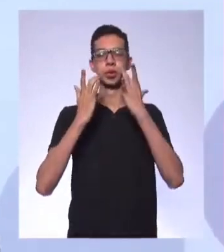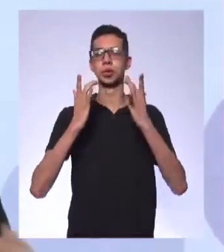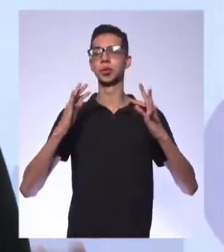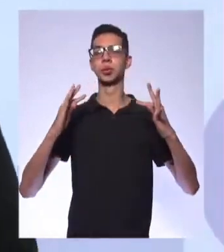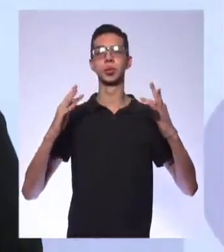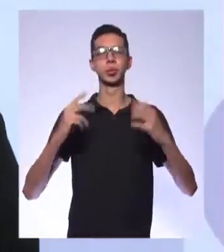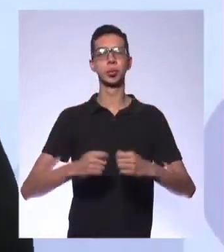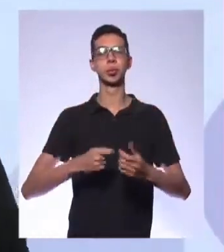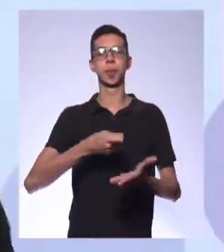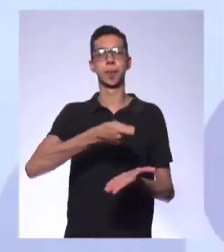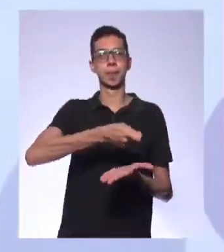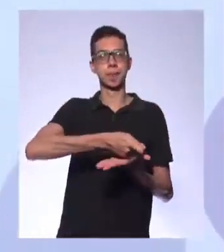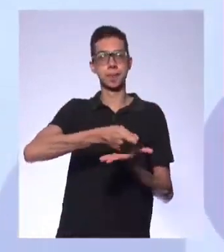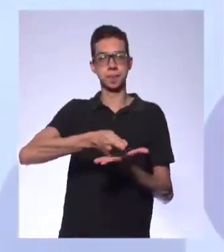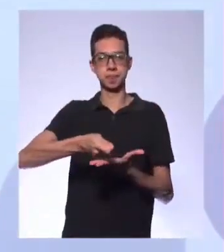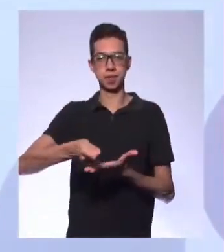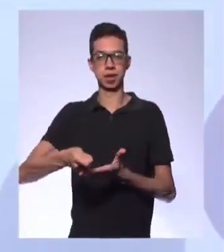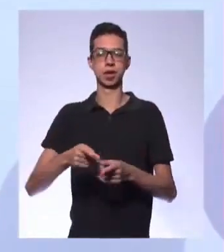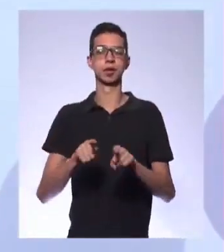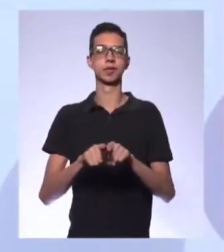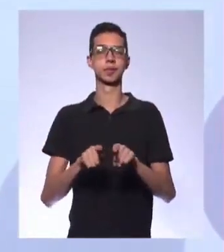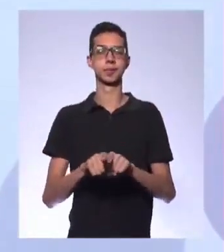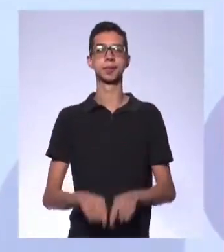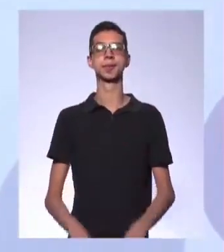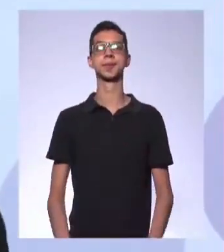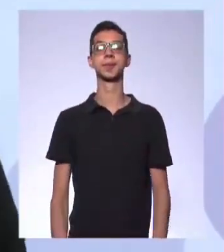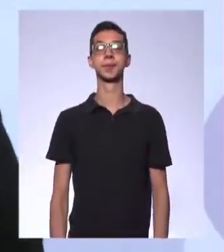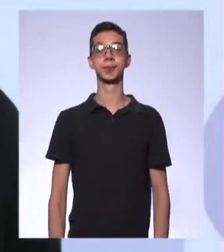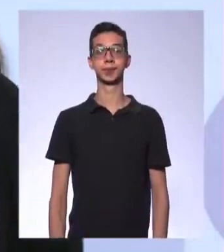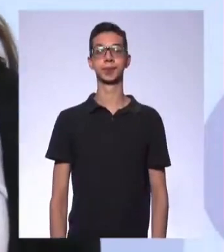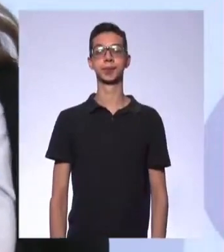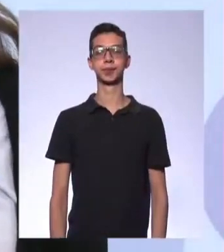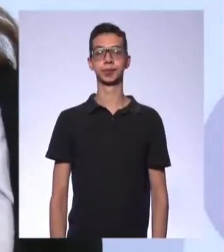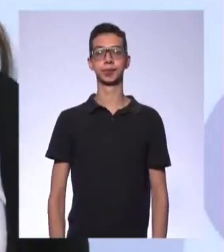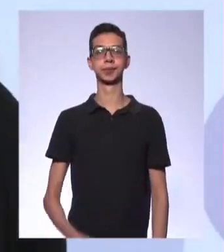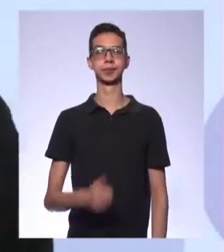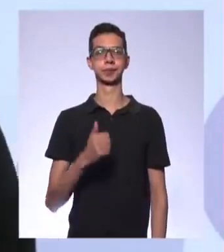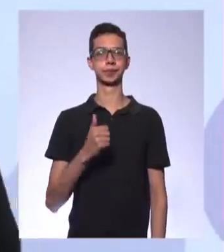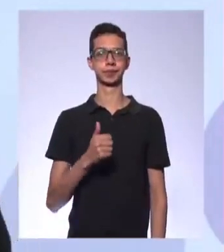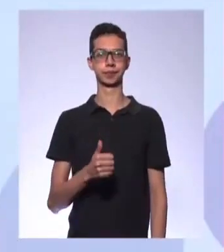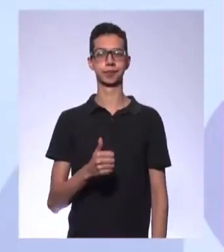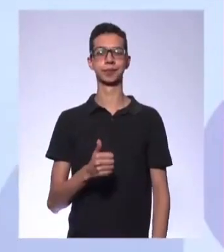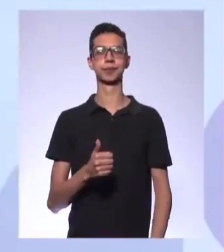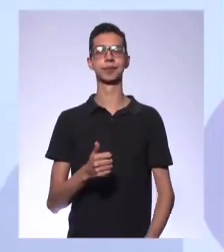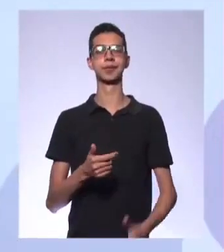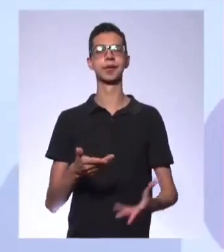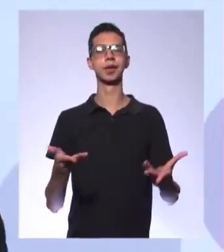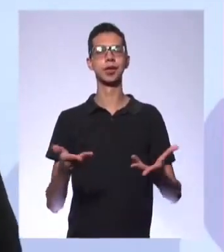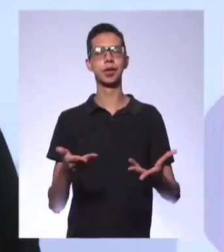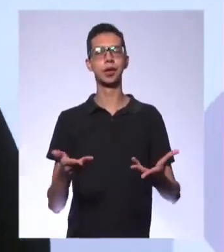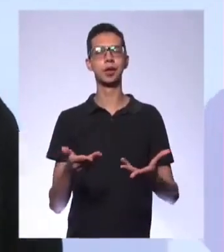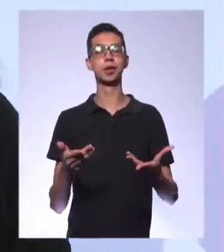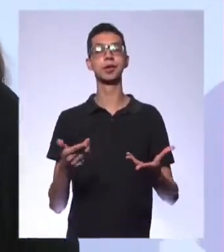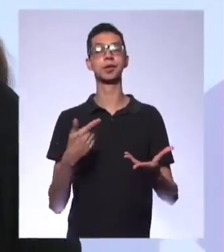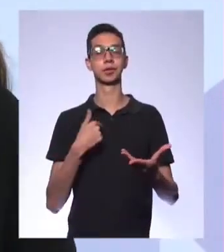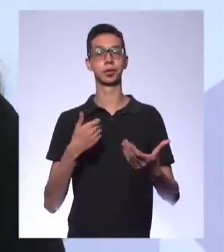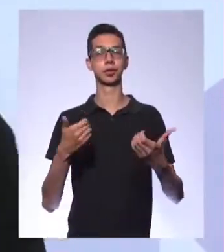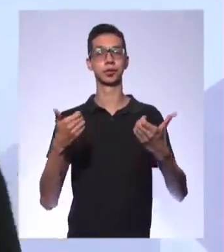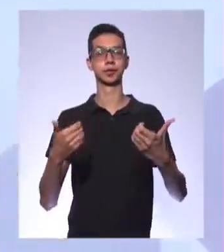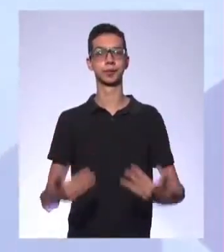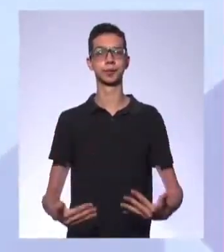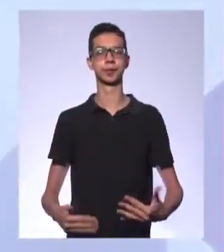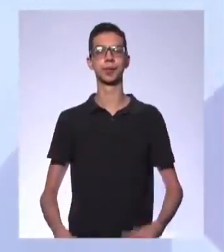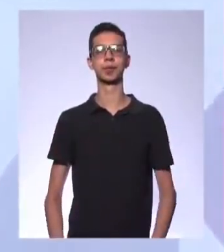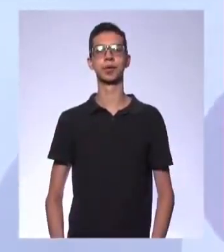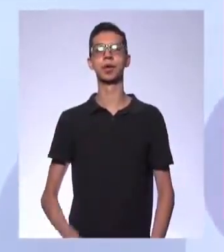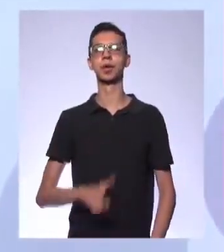os pagamentos, repasses da receita, enfim, né, toda essa parte aí, tá bom? Olha só. Então, gente, nós temos mais